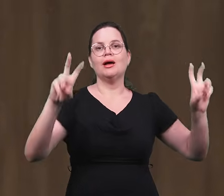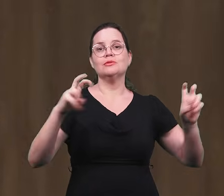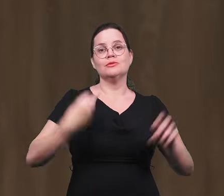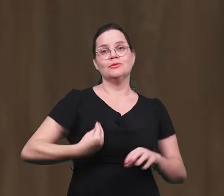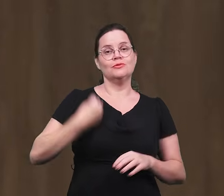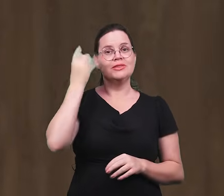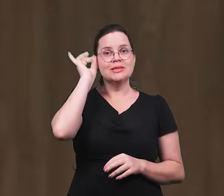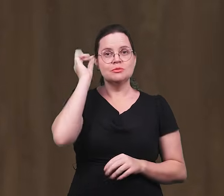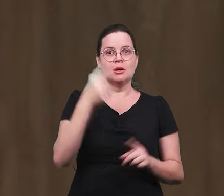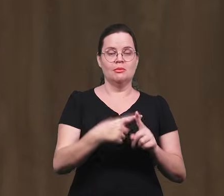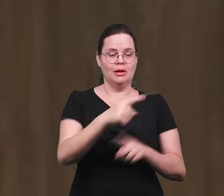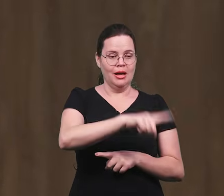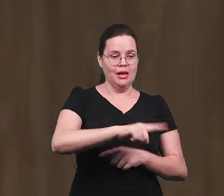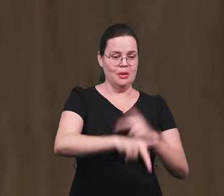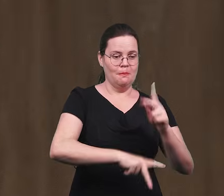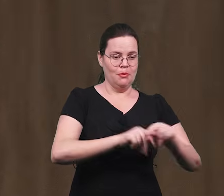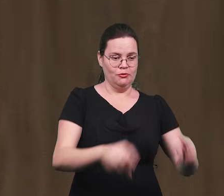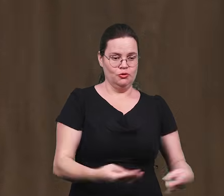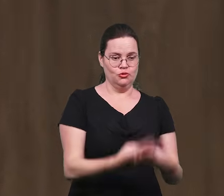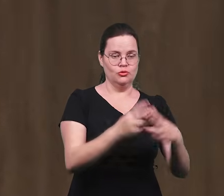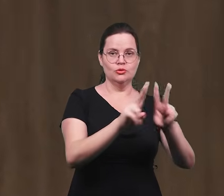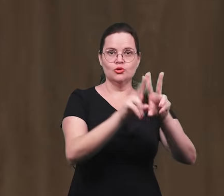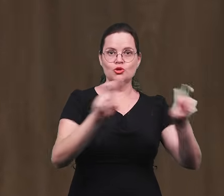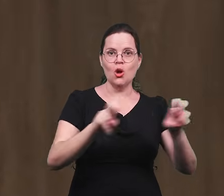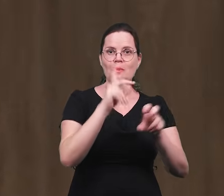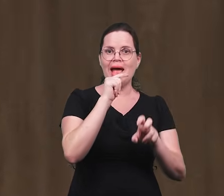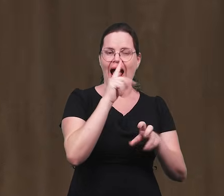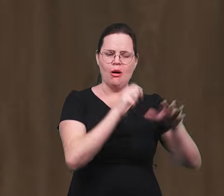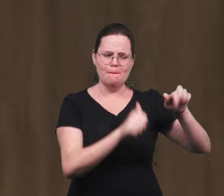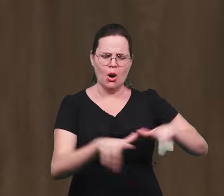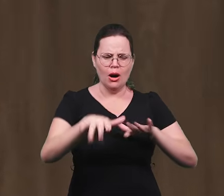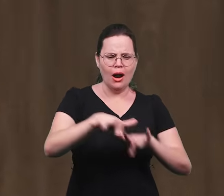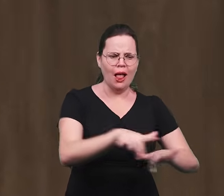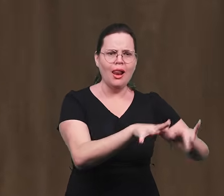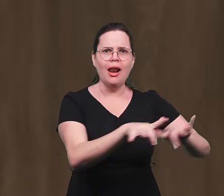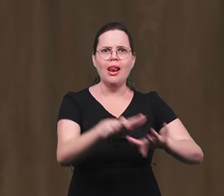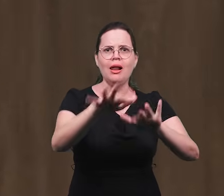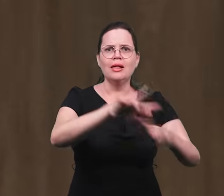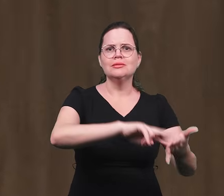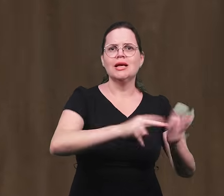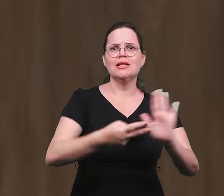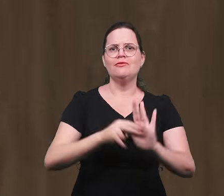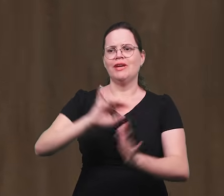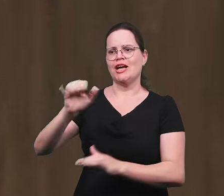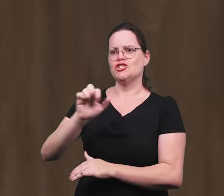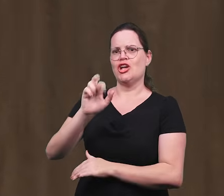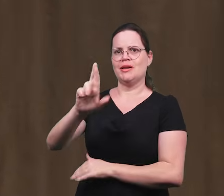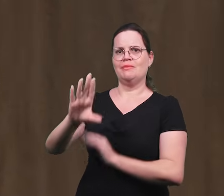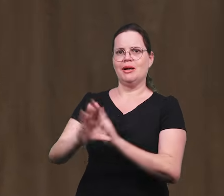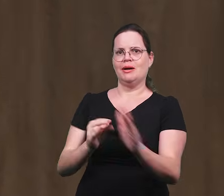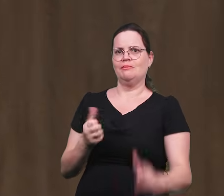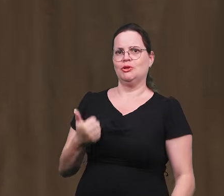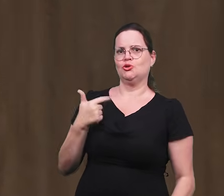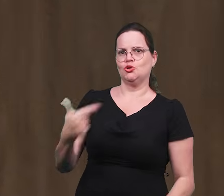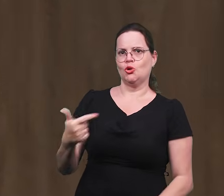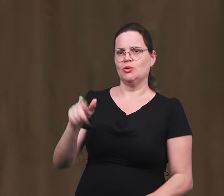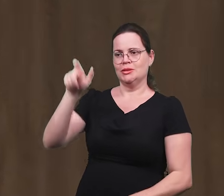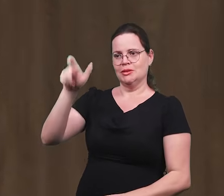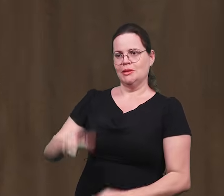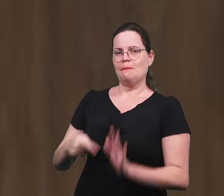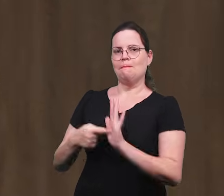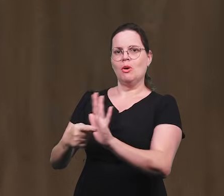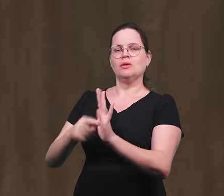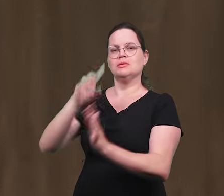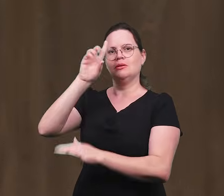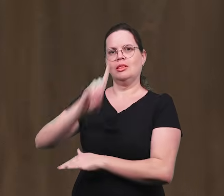para os judeus, para o povo hebreu, essa questão das águas vivas faz referência a Jeremias 12, que fala, né, do